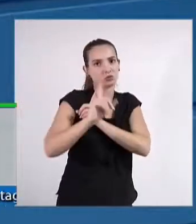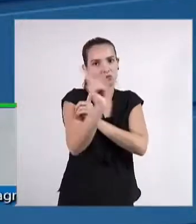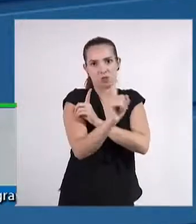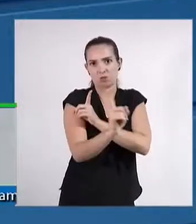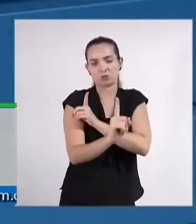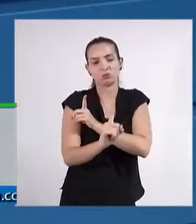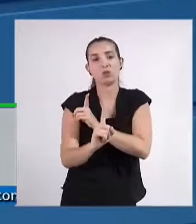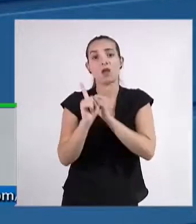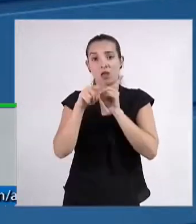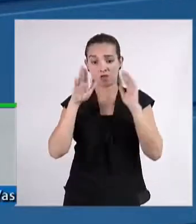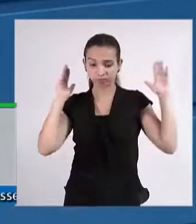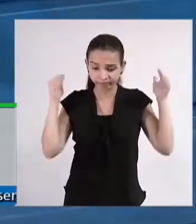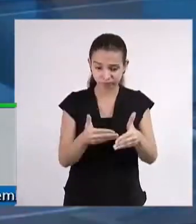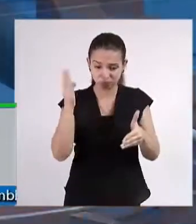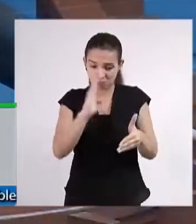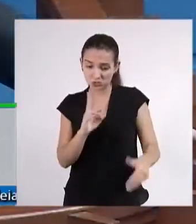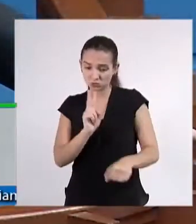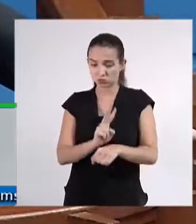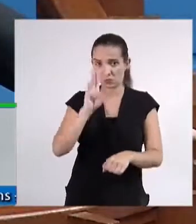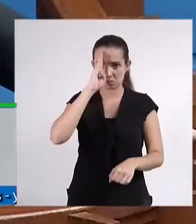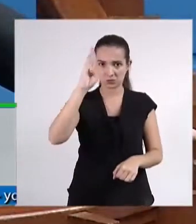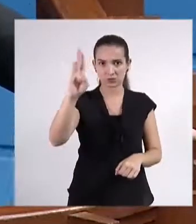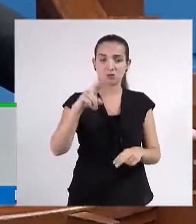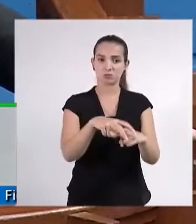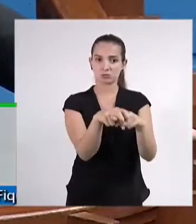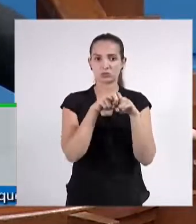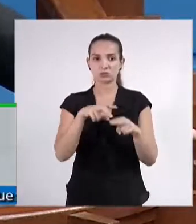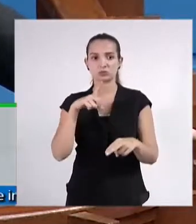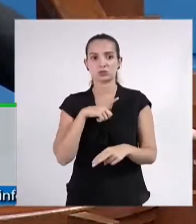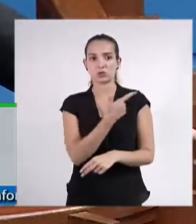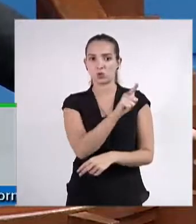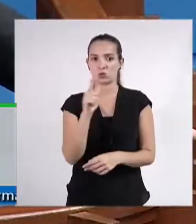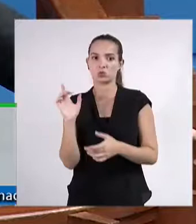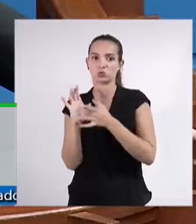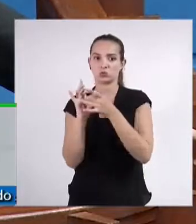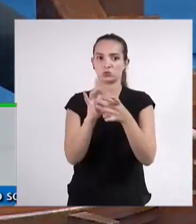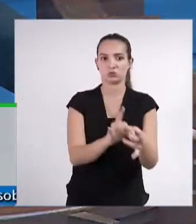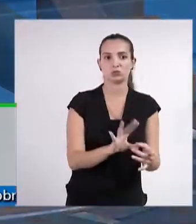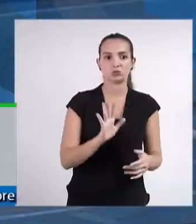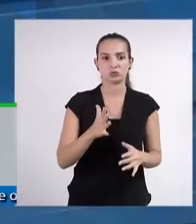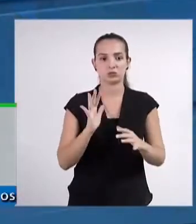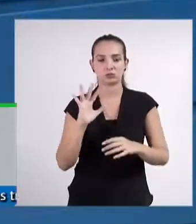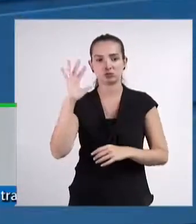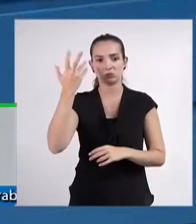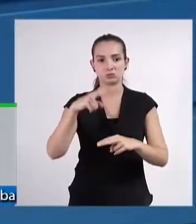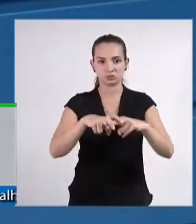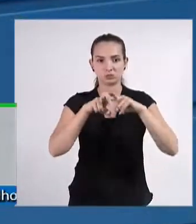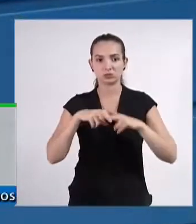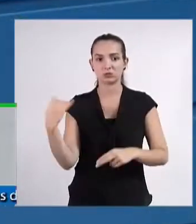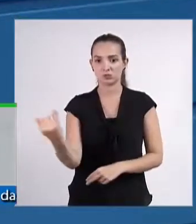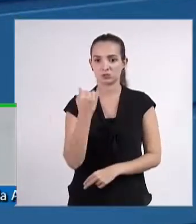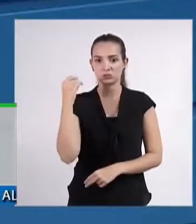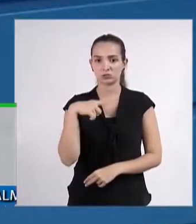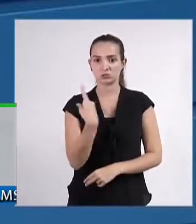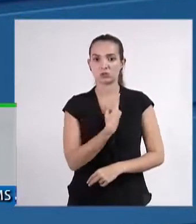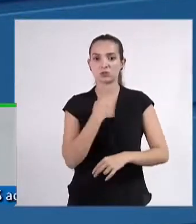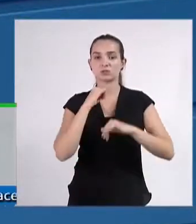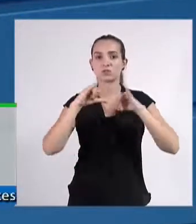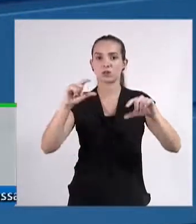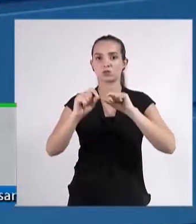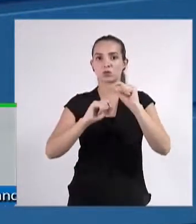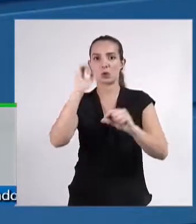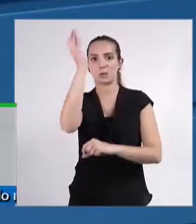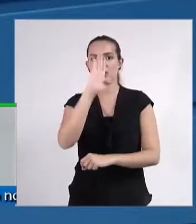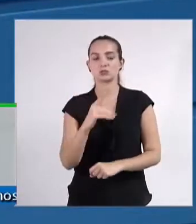Excelência sabe que, em algumas situações, isso já aconteceu. E é importante a gente falar que o Brasil não dá